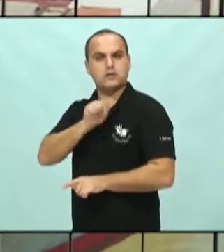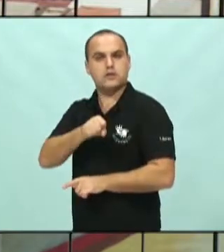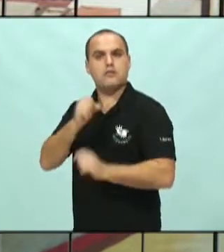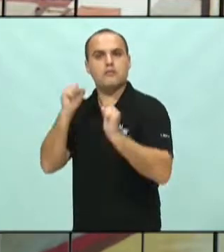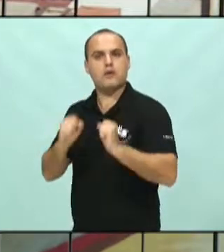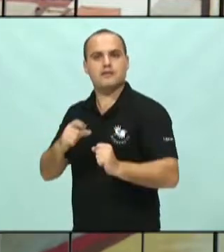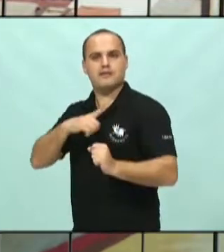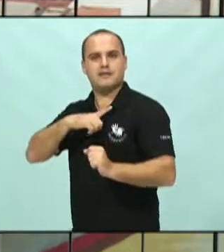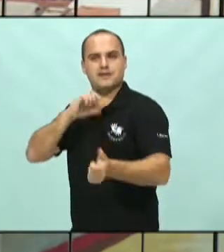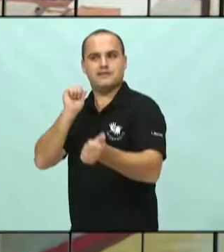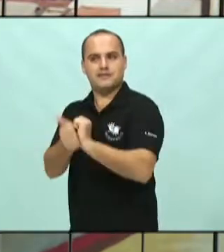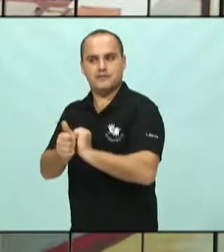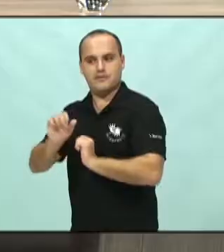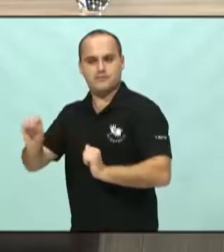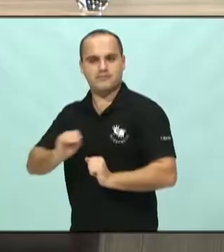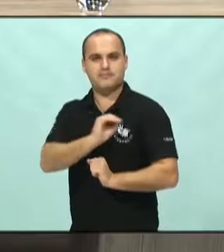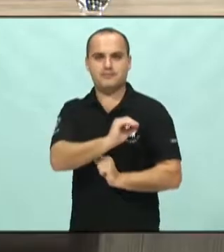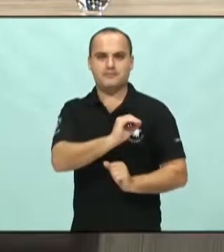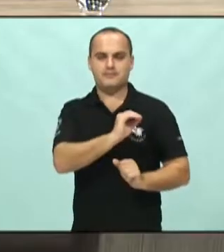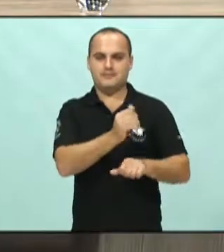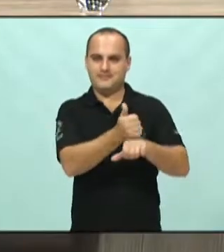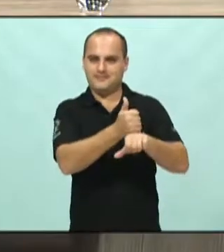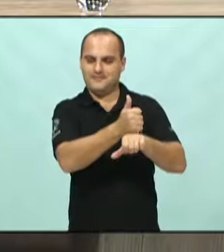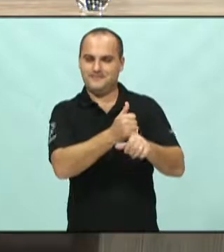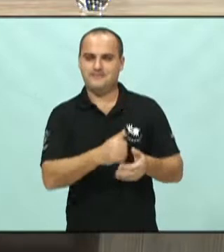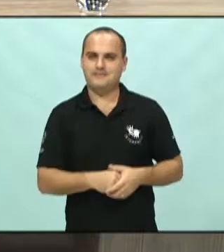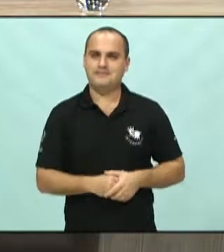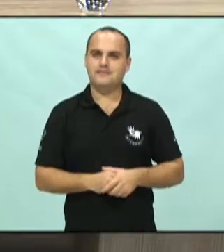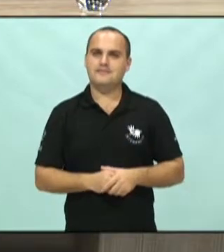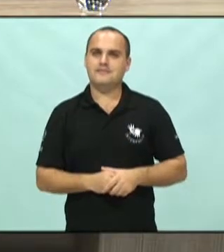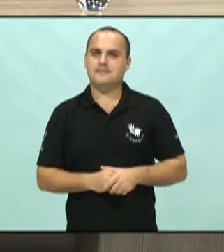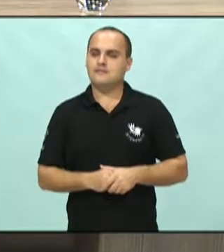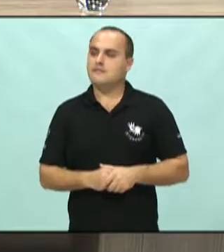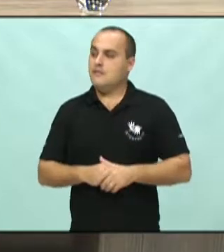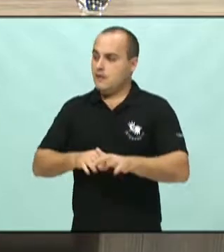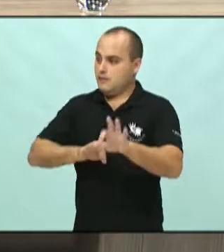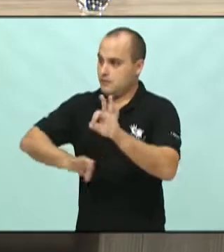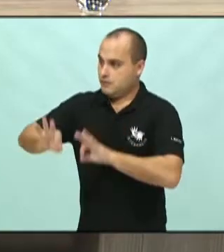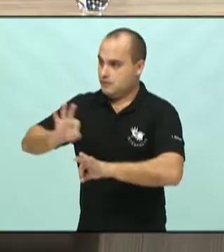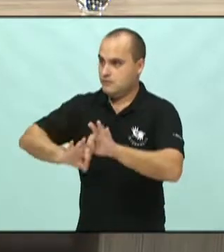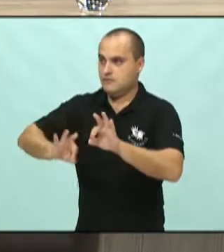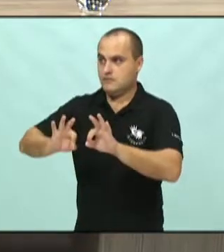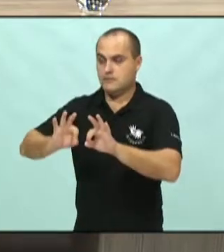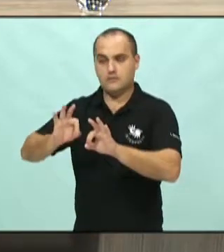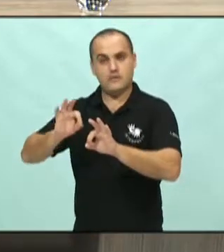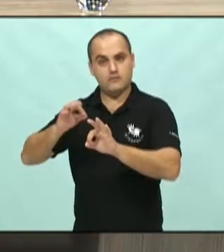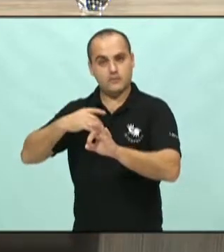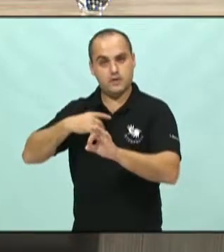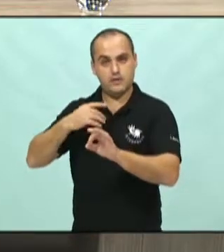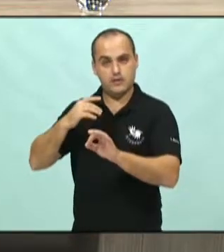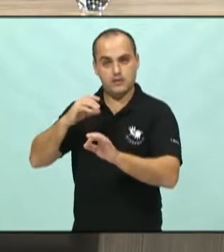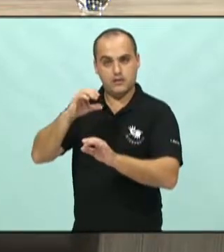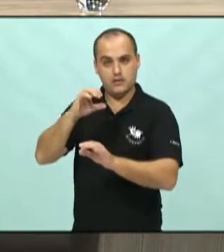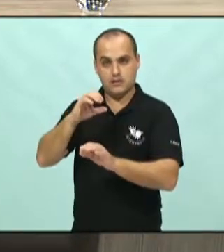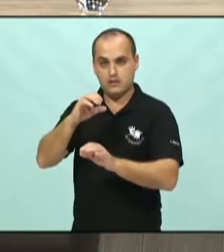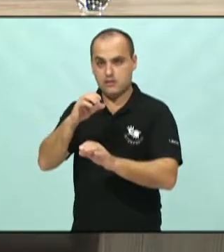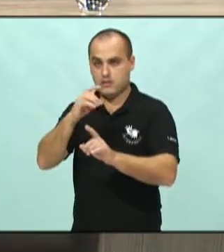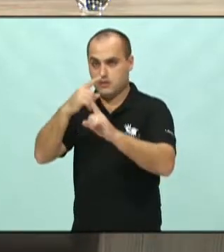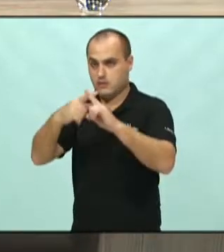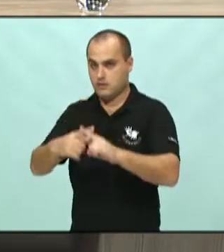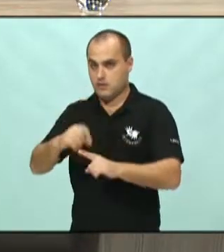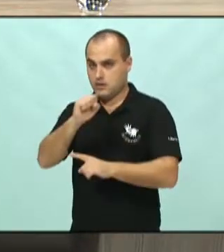revelar jogadores, né? Preparação para o Catarinense 2020 já tem que